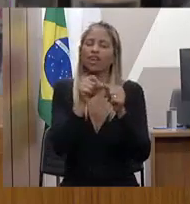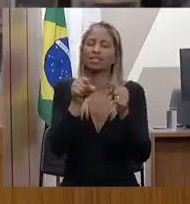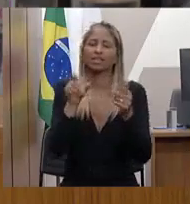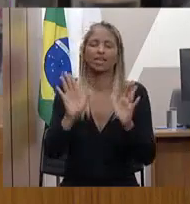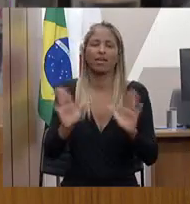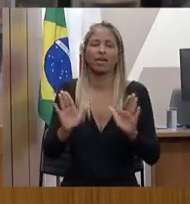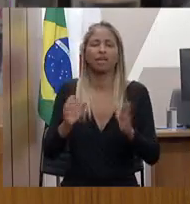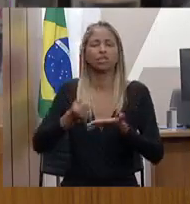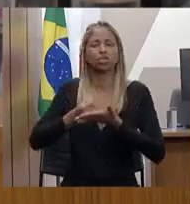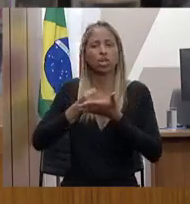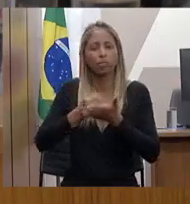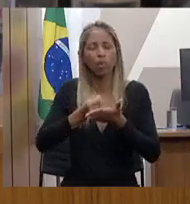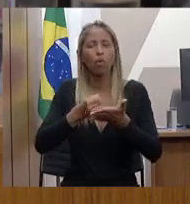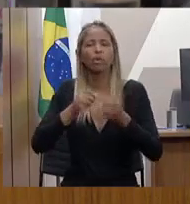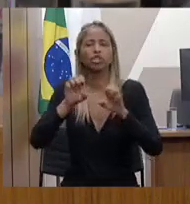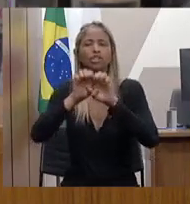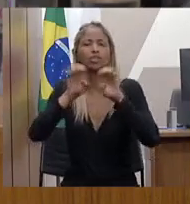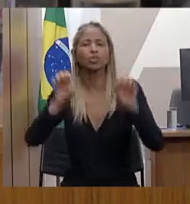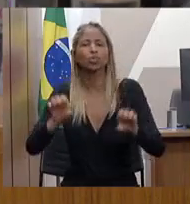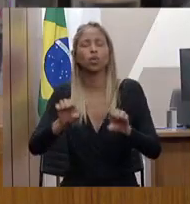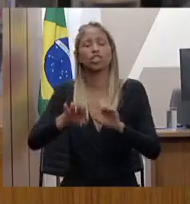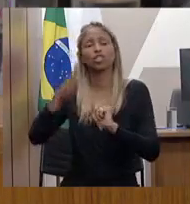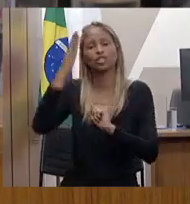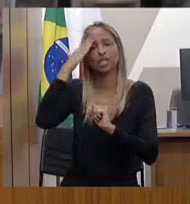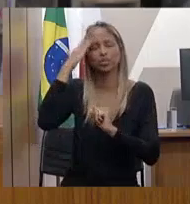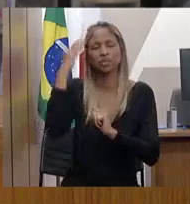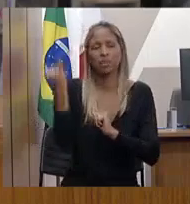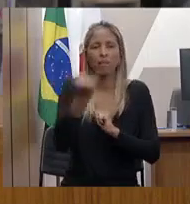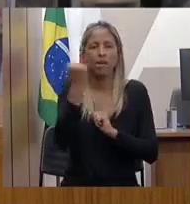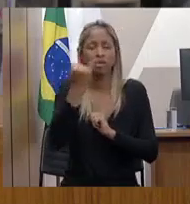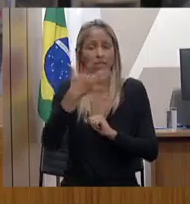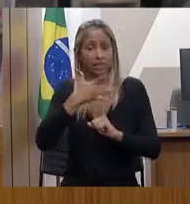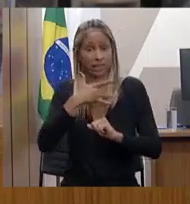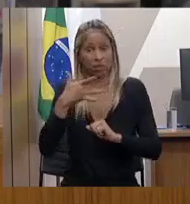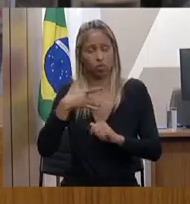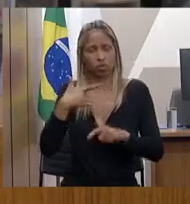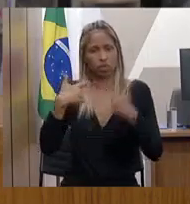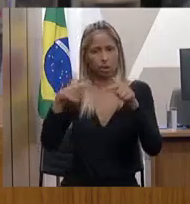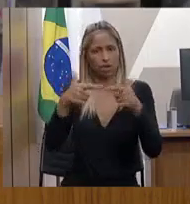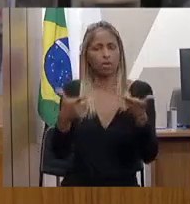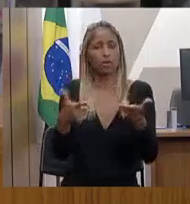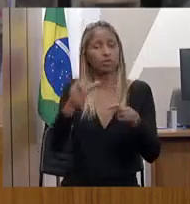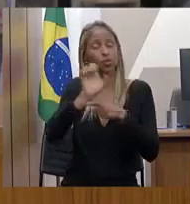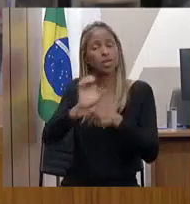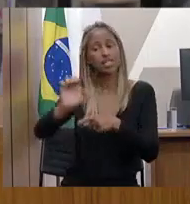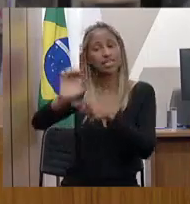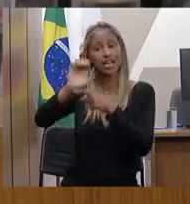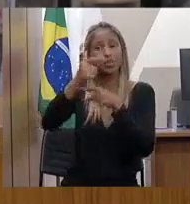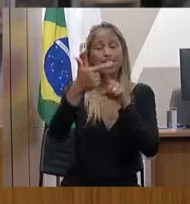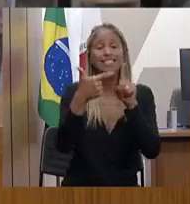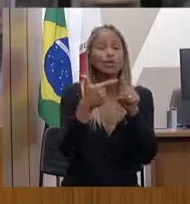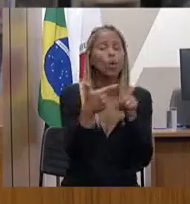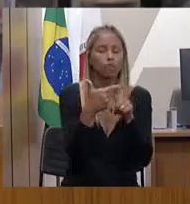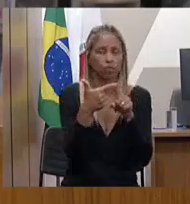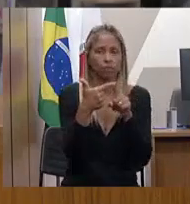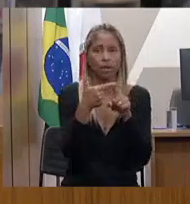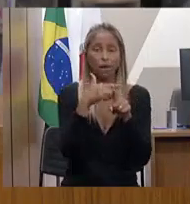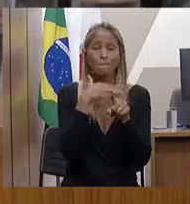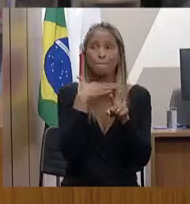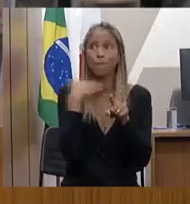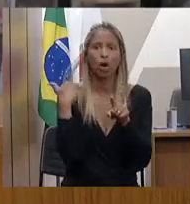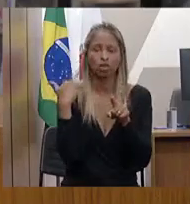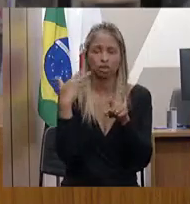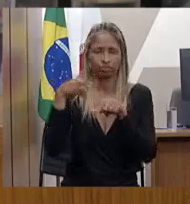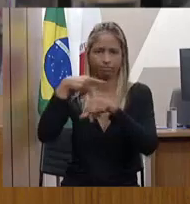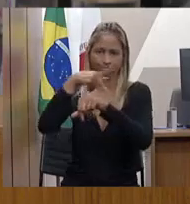falta de apoio de estrutura e de entendimento da importância da saúde do Trabalhador num estado que é o segundo colocado em mortes